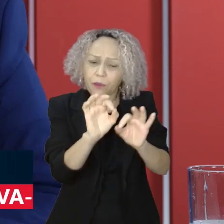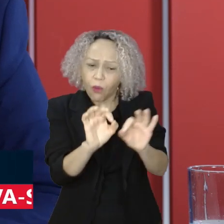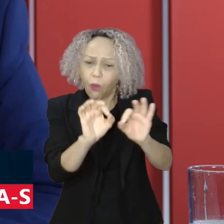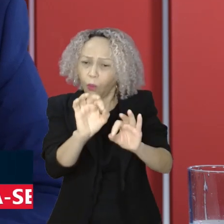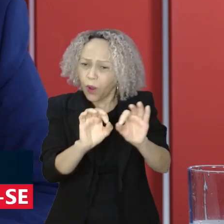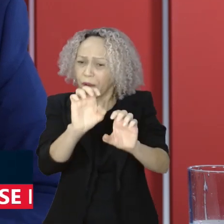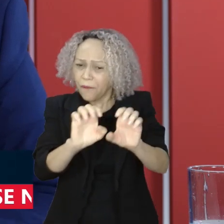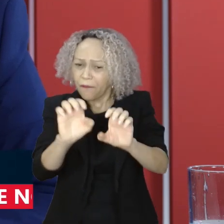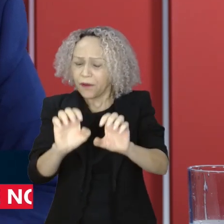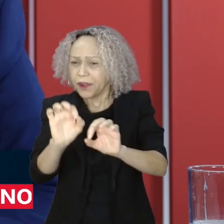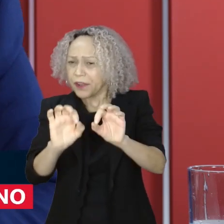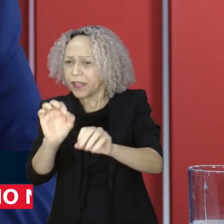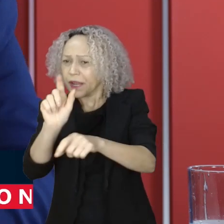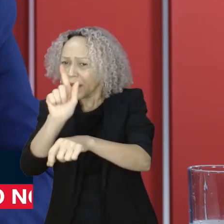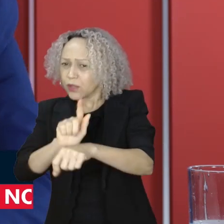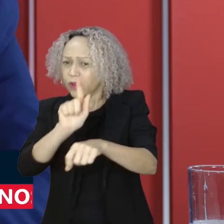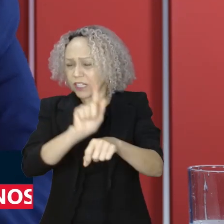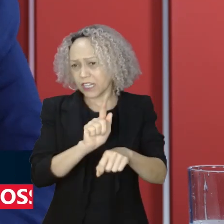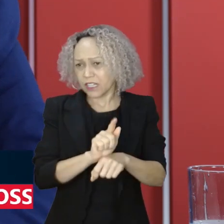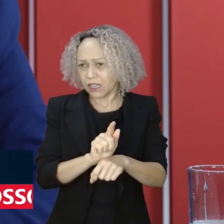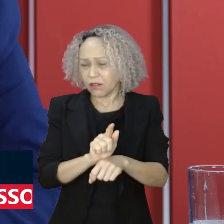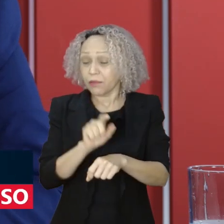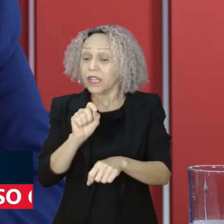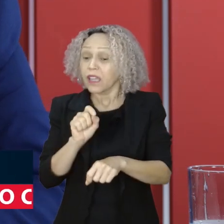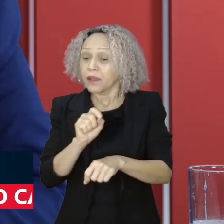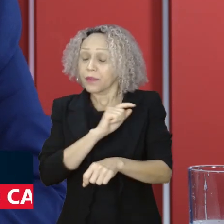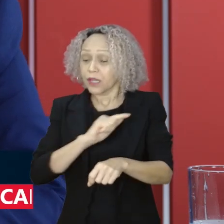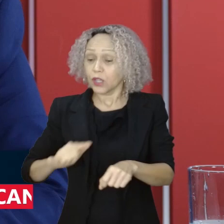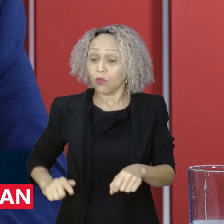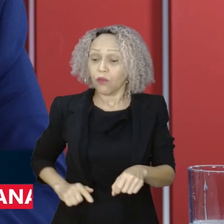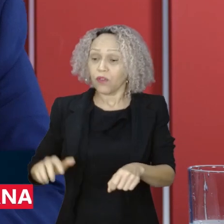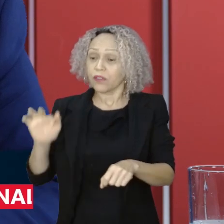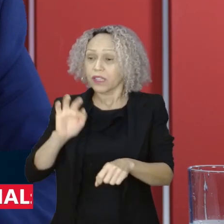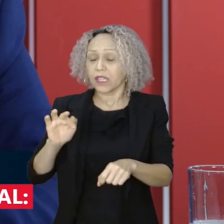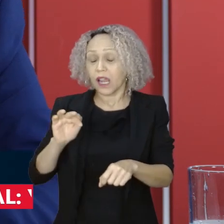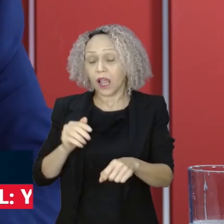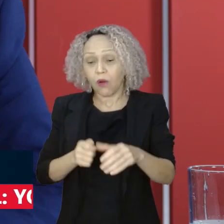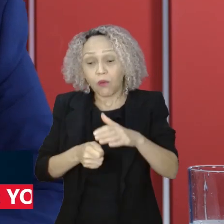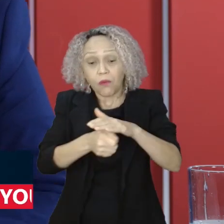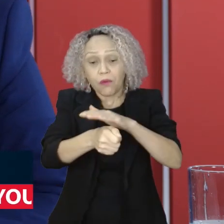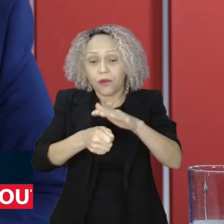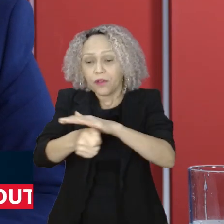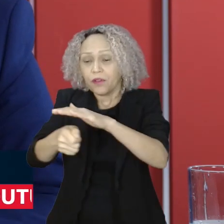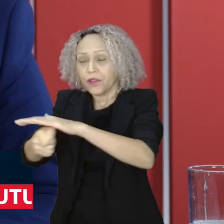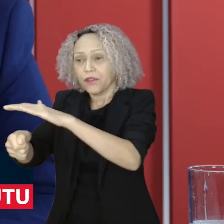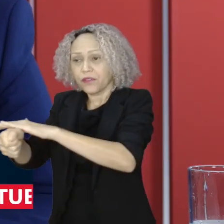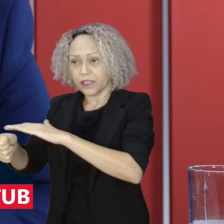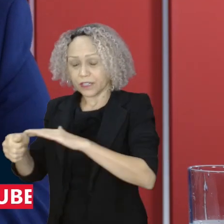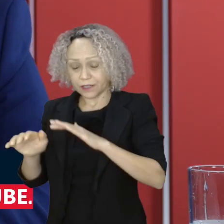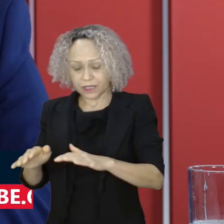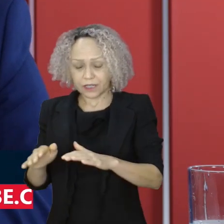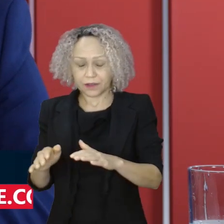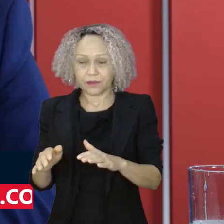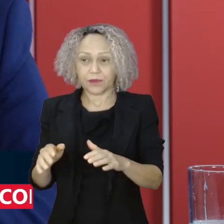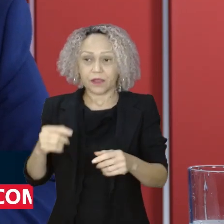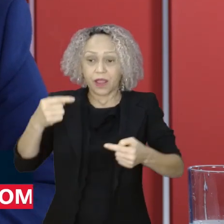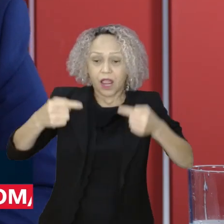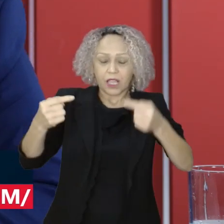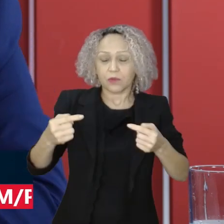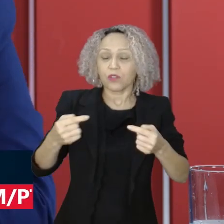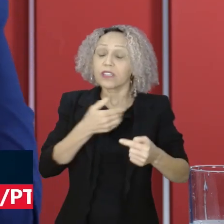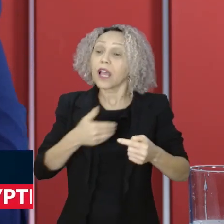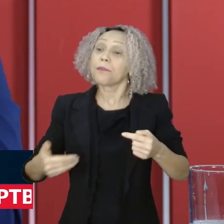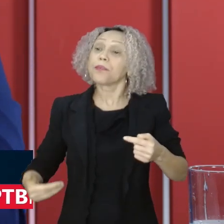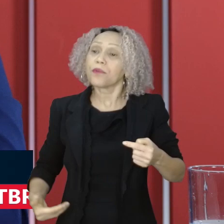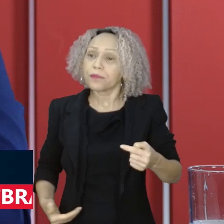de gestão e melhorando a entrega dos editais, né, e qualificando as políticas públicas. Esse é um instrumento muito